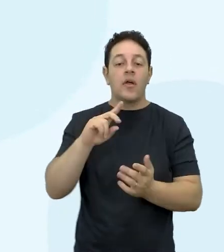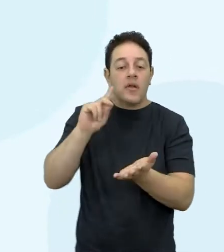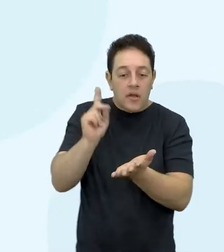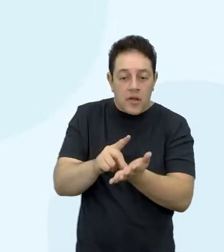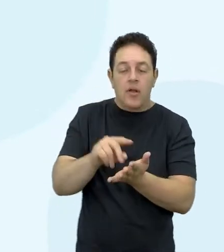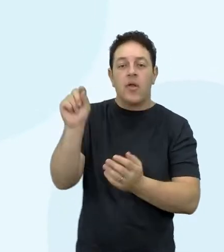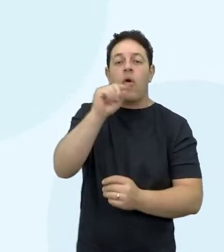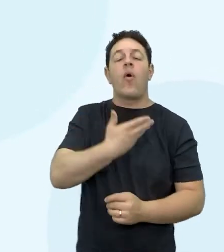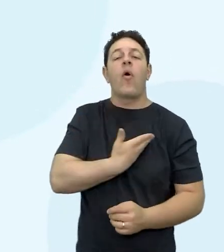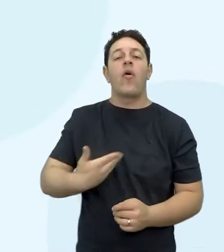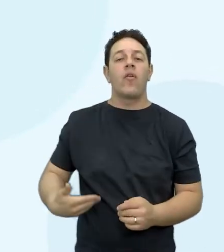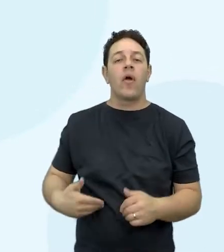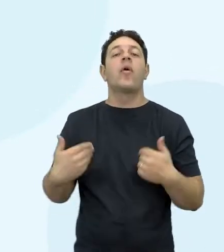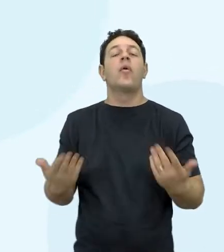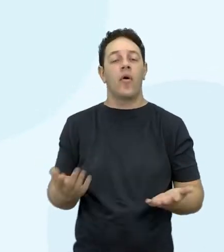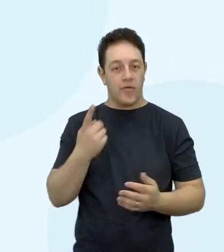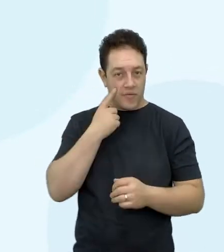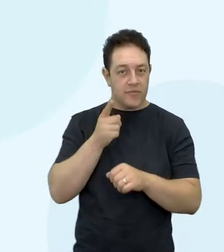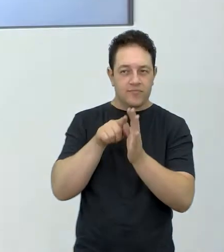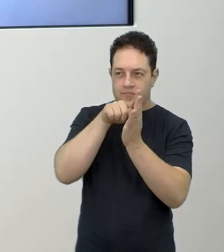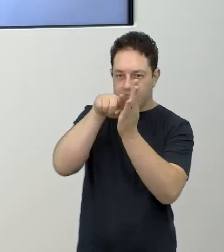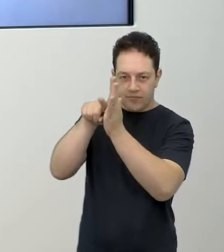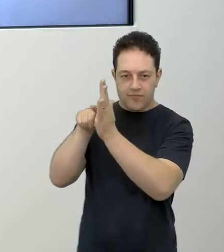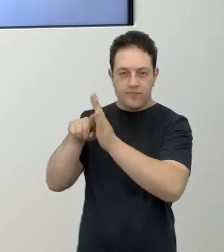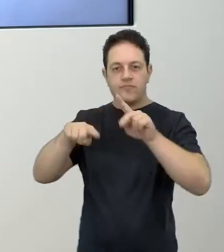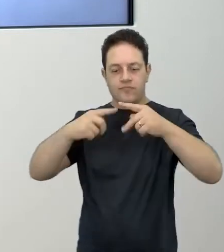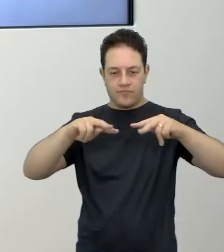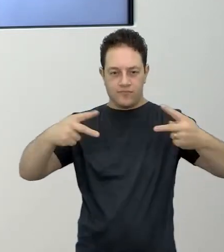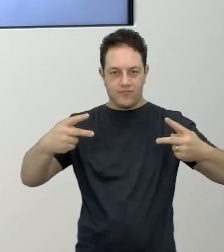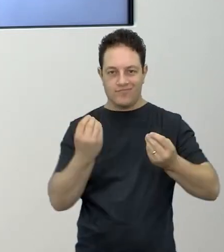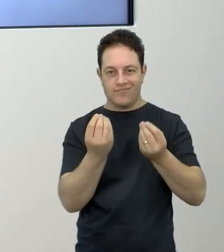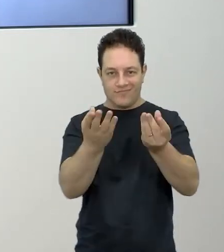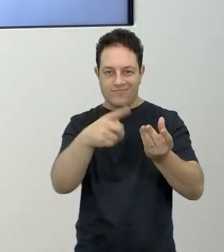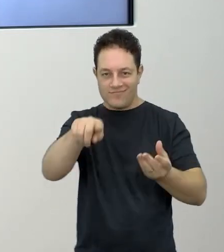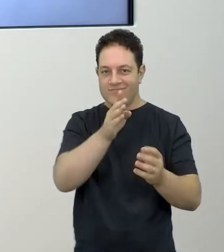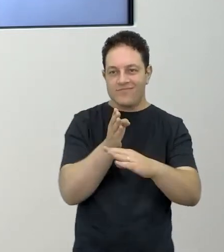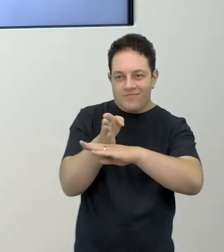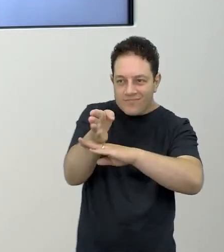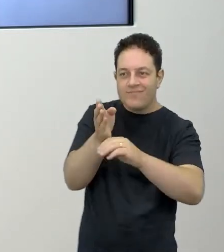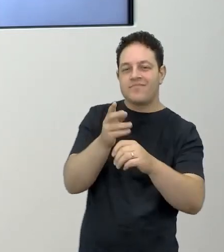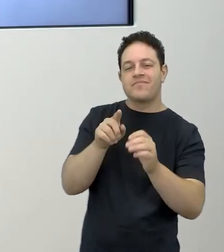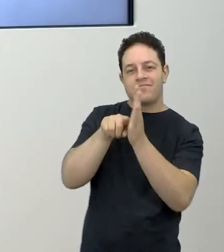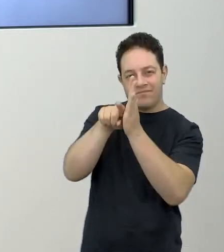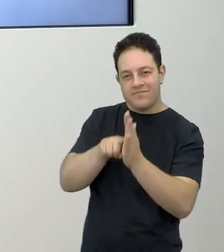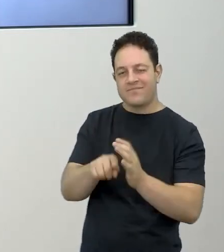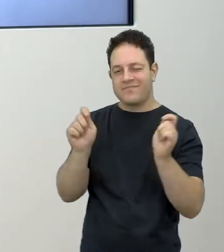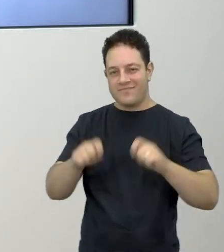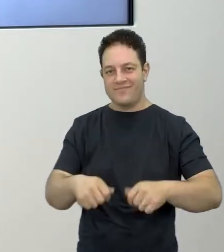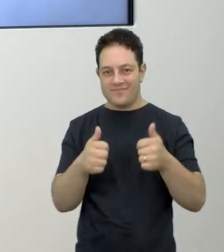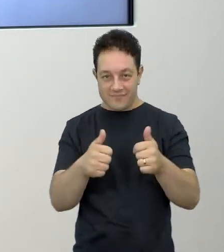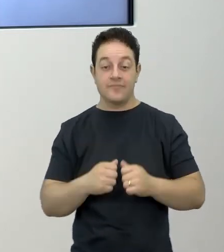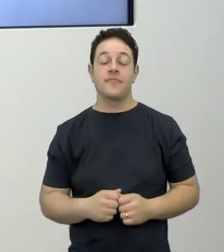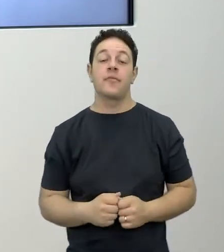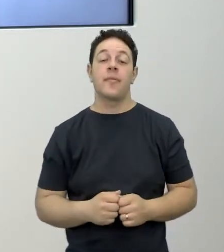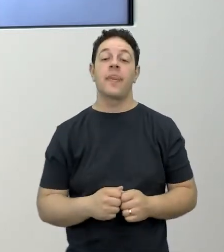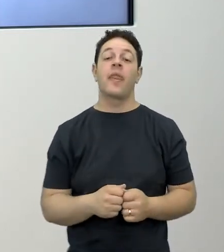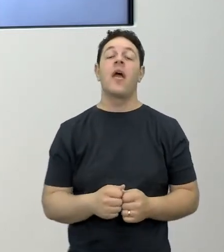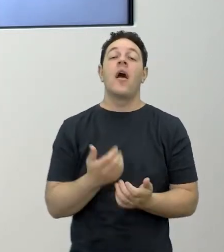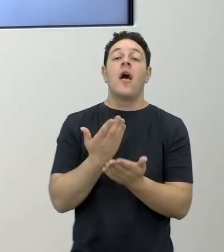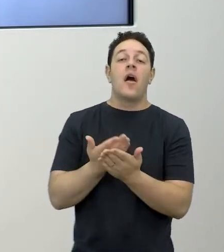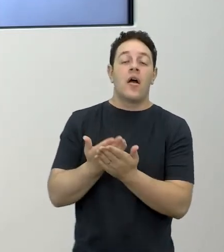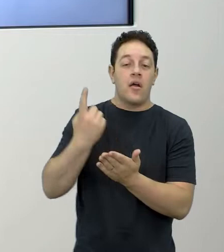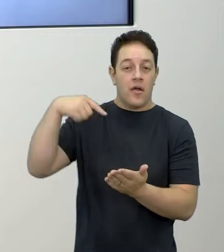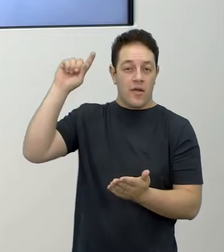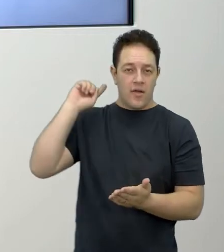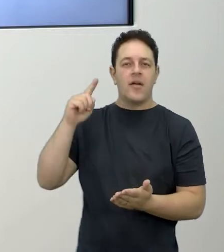oficiais aí do governo. Eu vou deixar para vocês esses links aí, tá bom? Vamos dar seguimento aqui, falando, na aula passada a gente falou um pouquinho sobre o ciclo